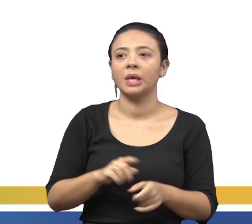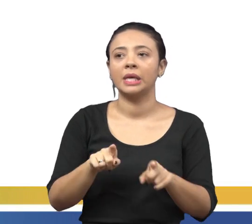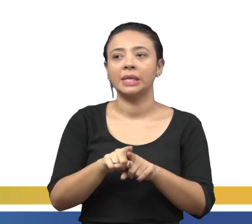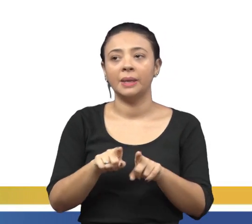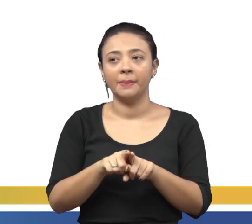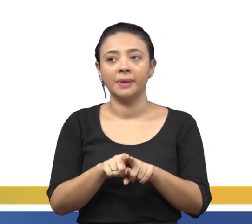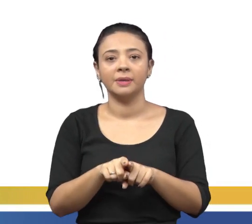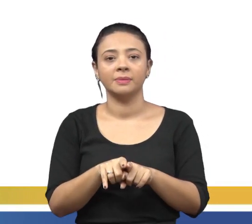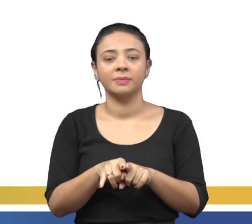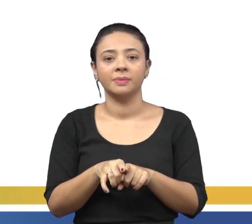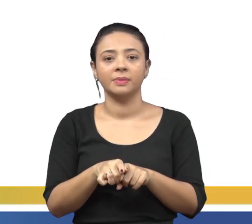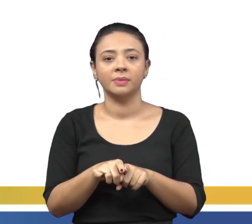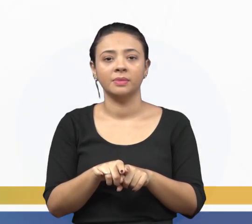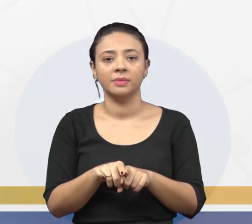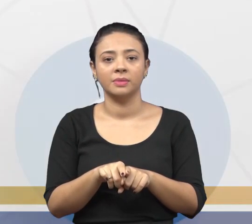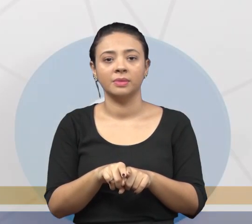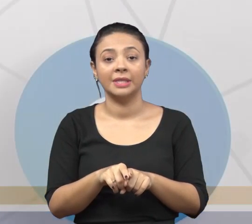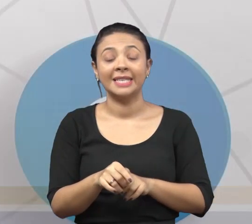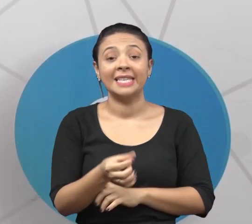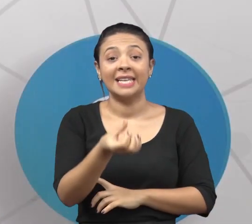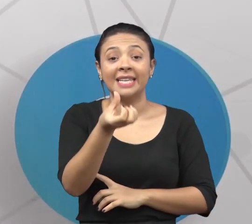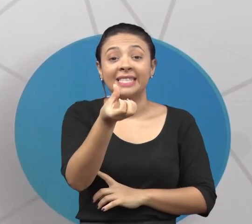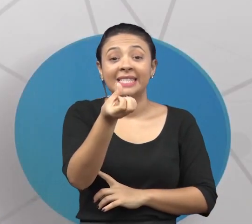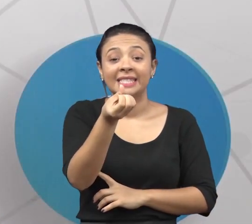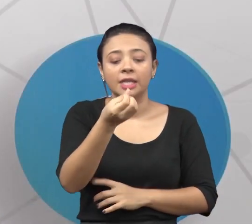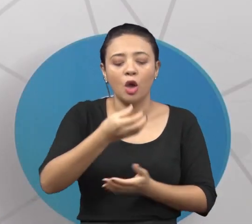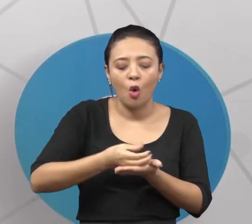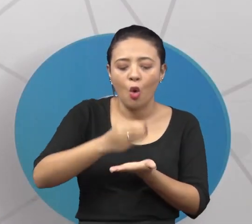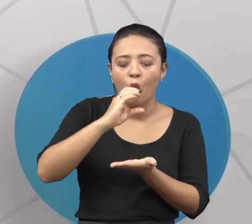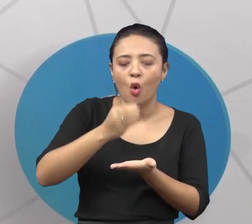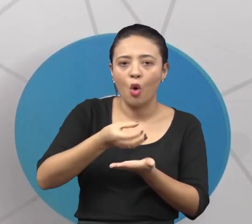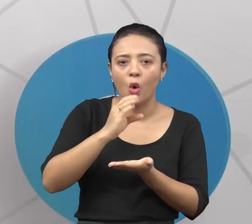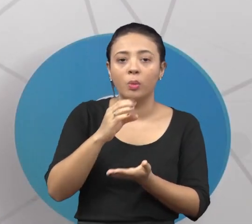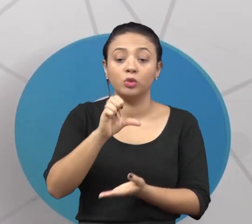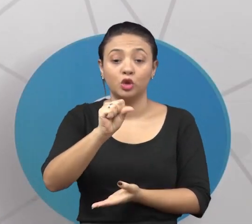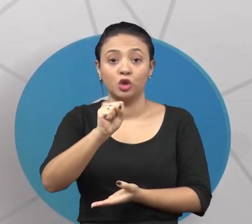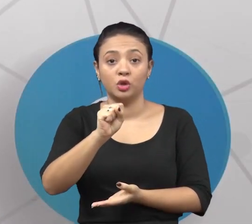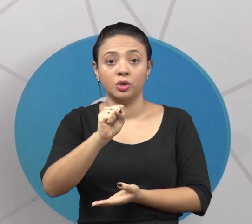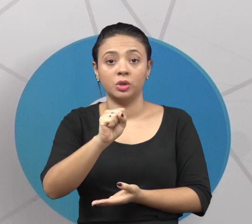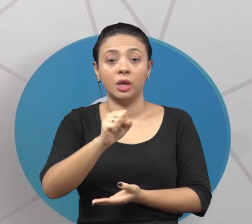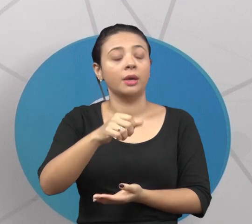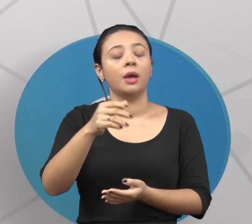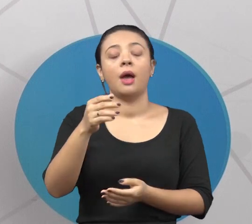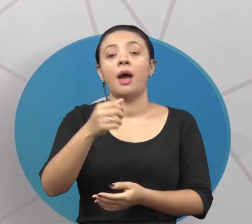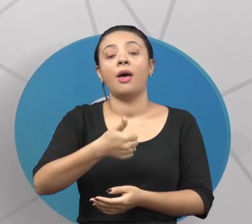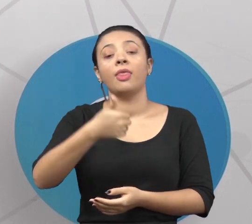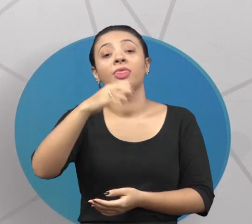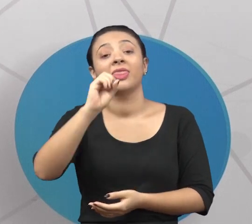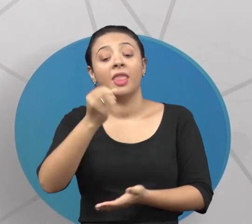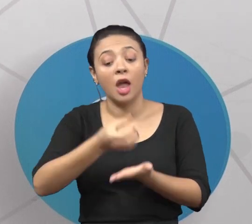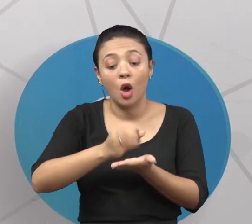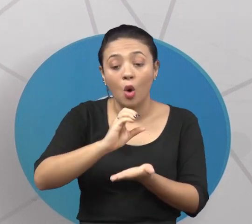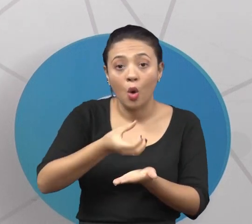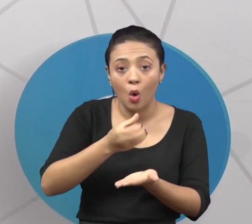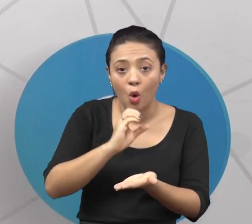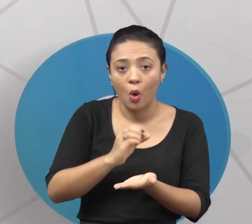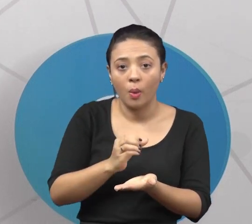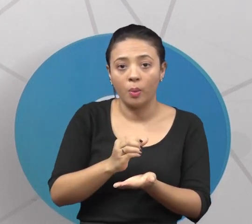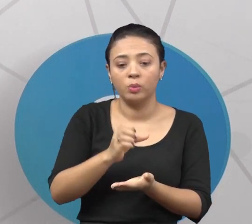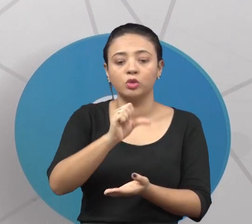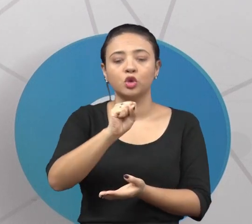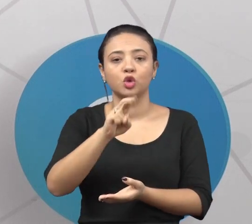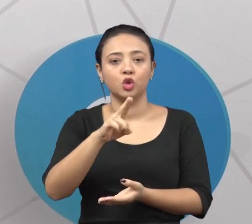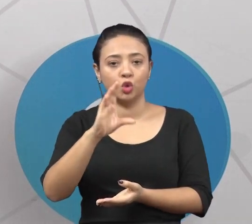6 copos de suco bebido no mundo, a cada 10 copos de suco bebido no mundo, 6, tá, é do